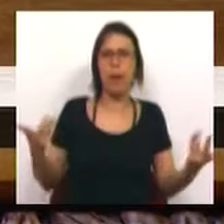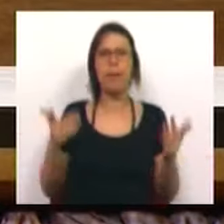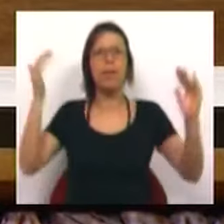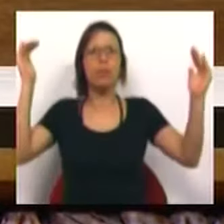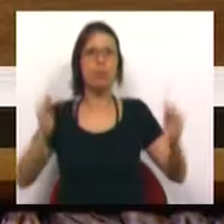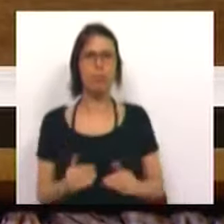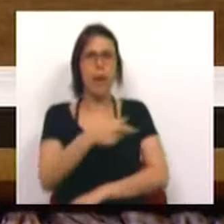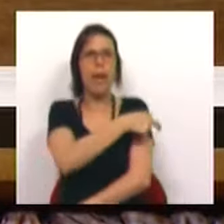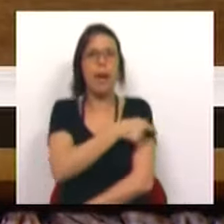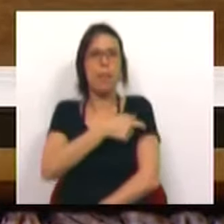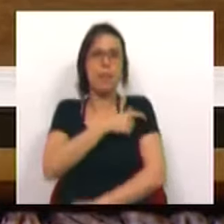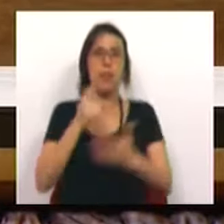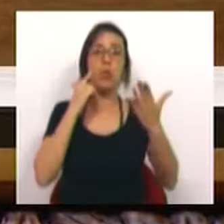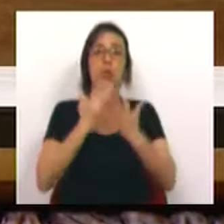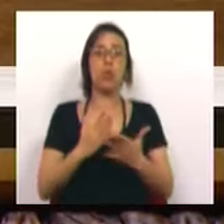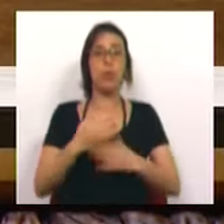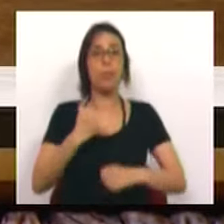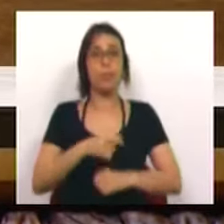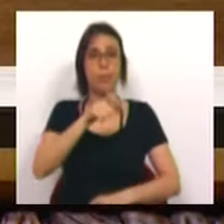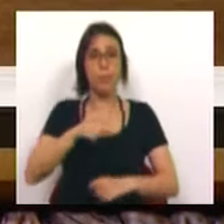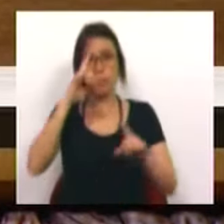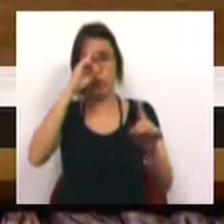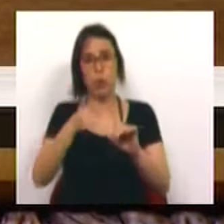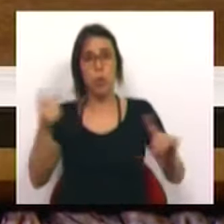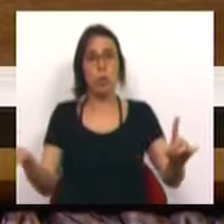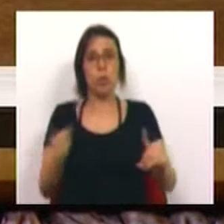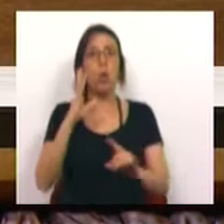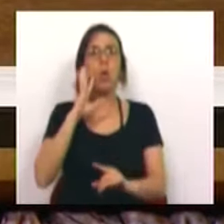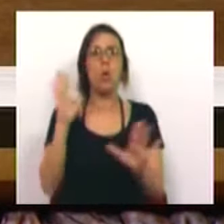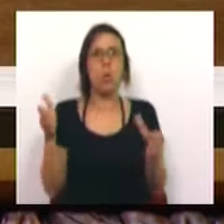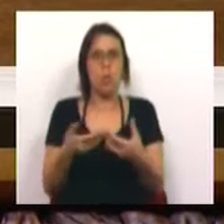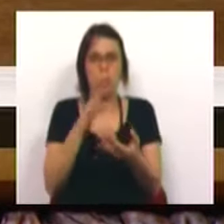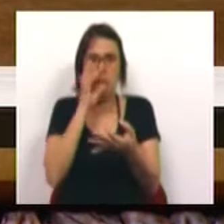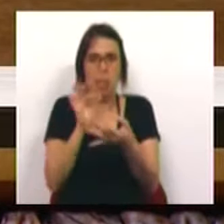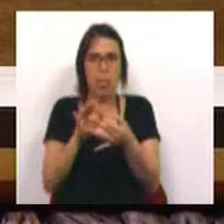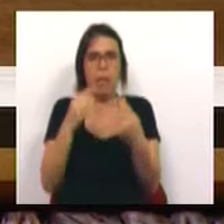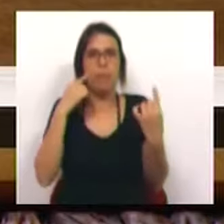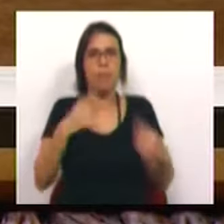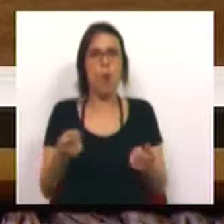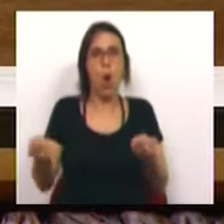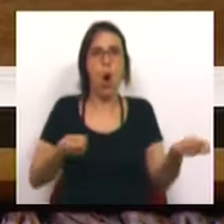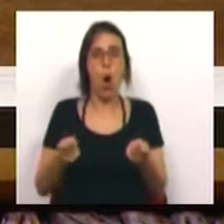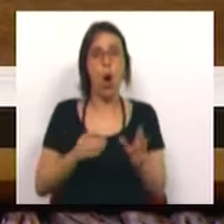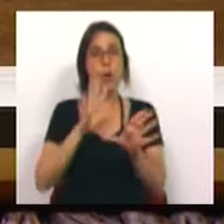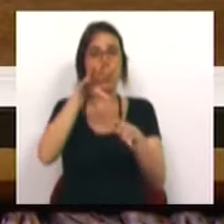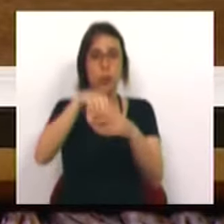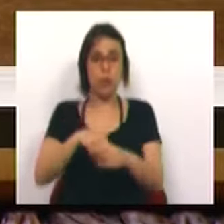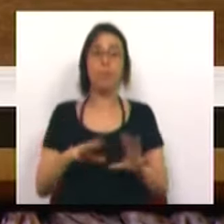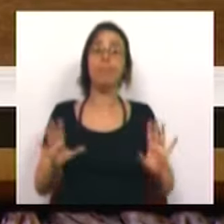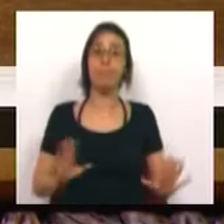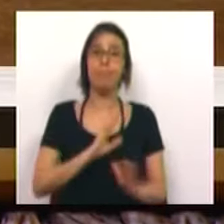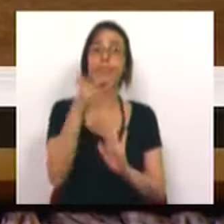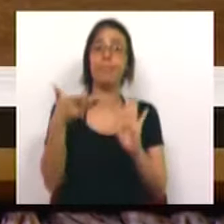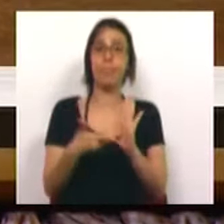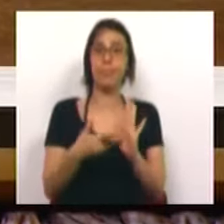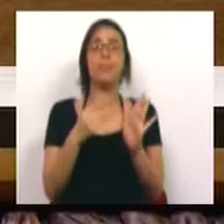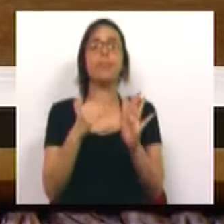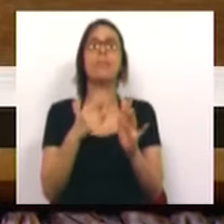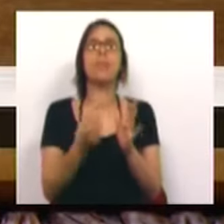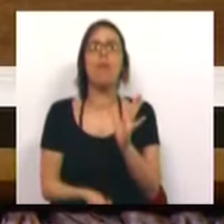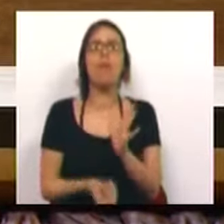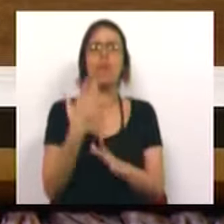redução dos representantes dos estudantes e dos trabalhadores não docentes a números simbólicos nos órgãos colegiais e a introdução da figura